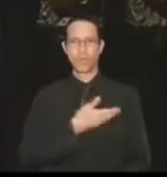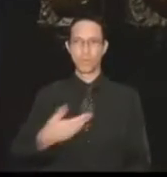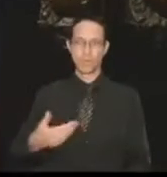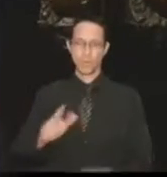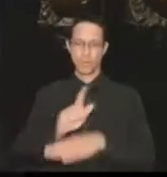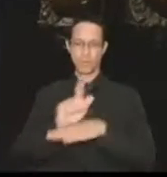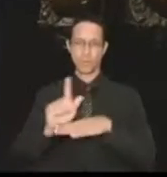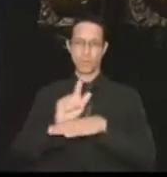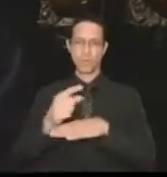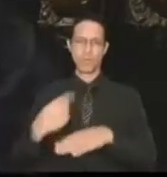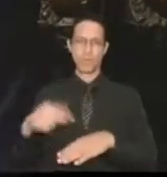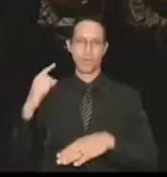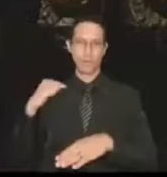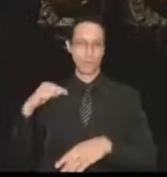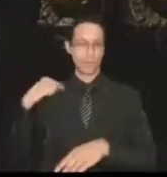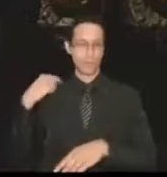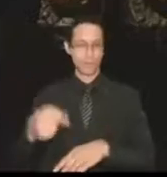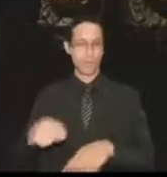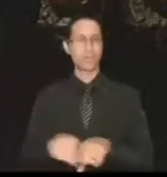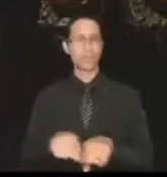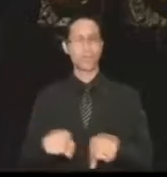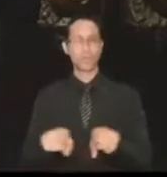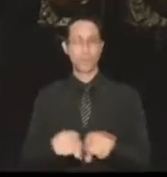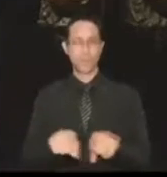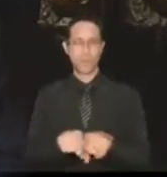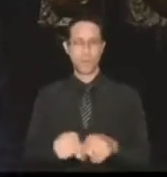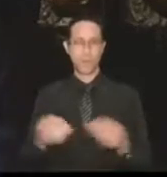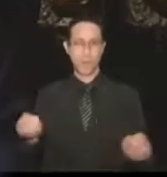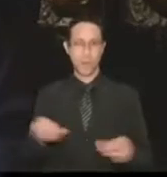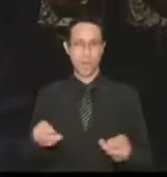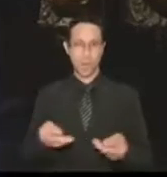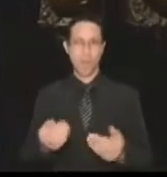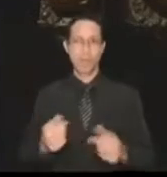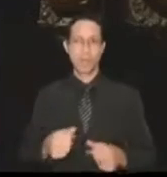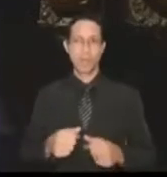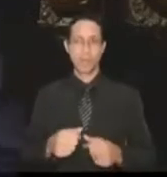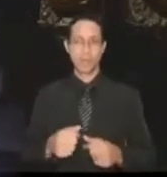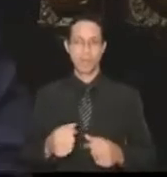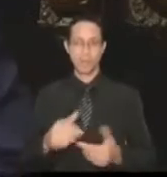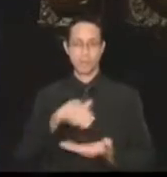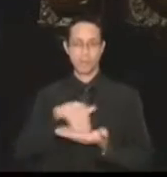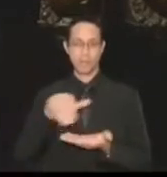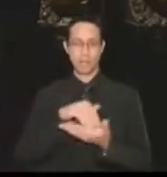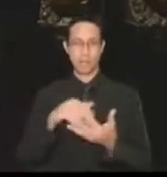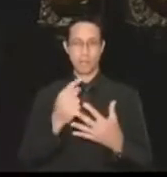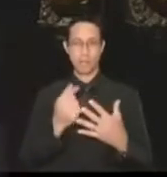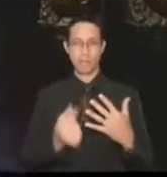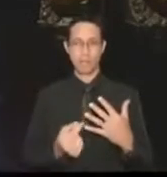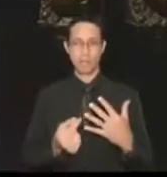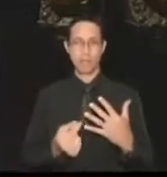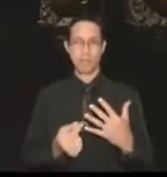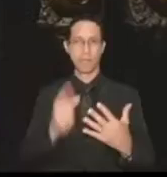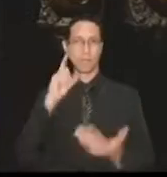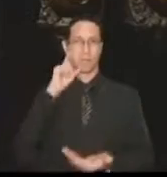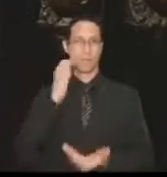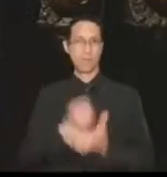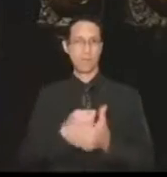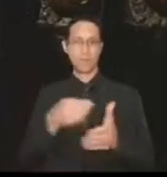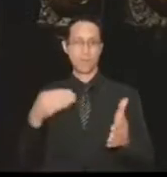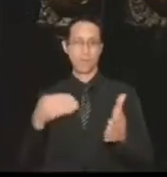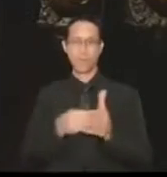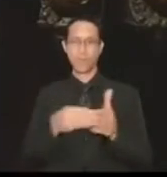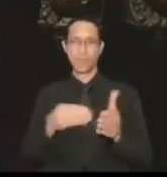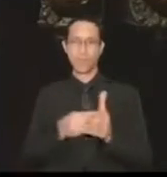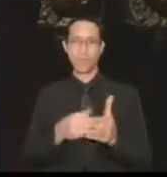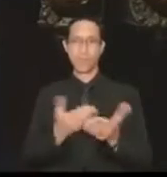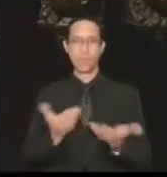não é possível agora que a Secretaria de Fazenda resolva impedir algo que ela tem que